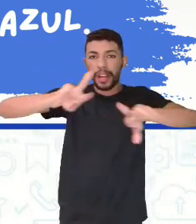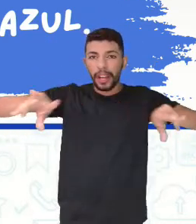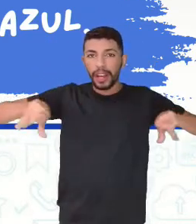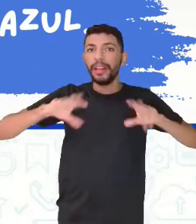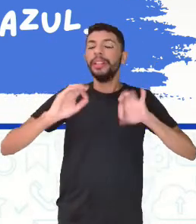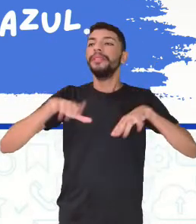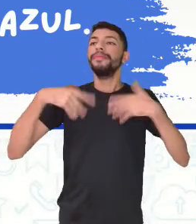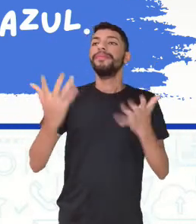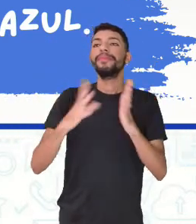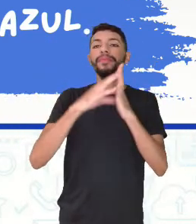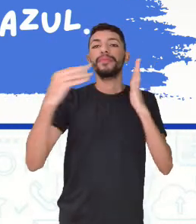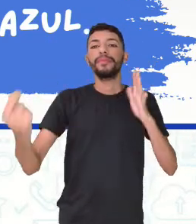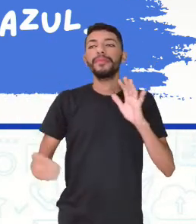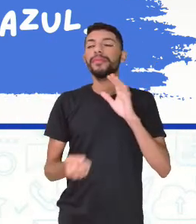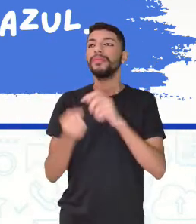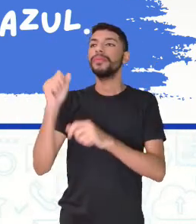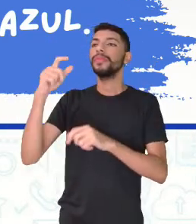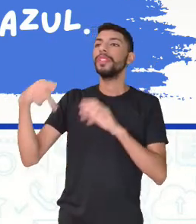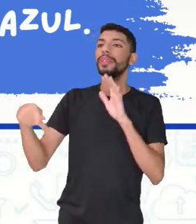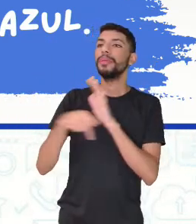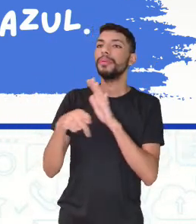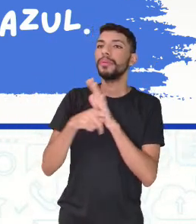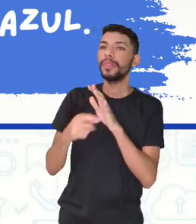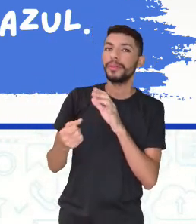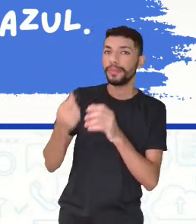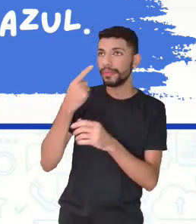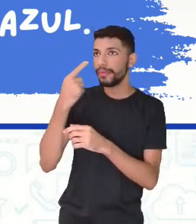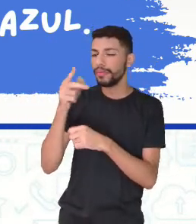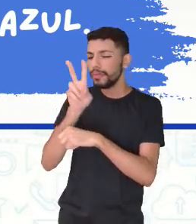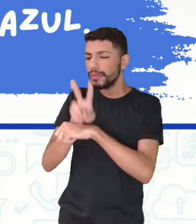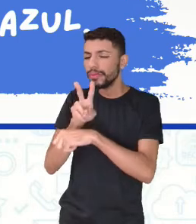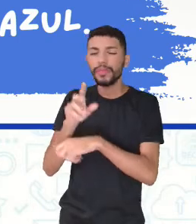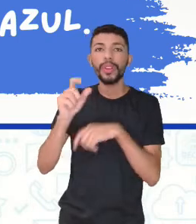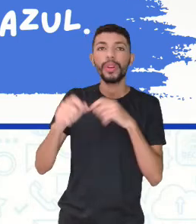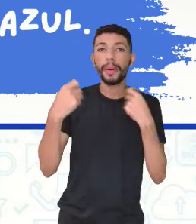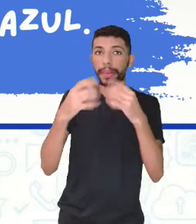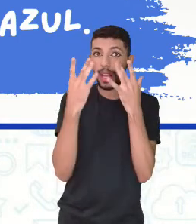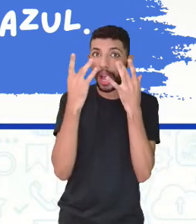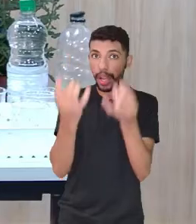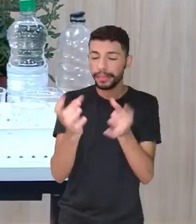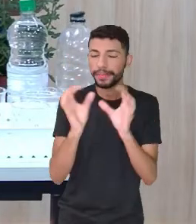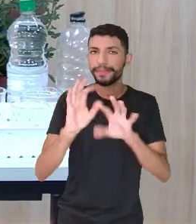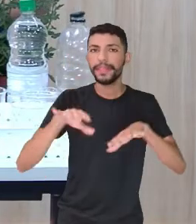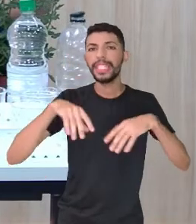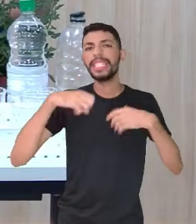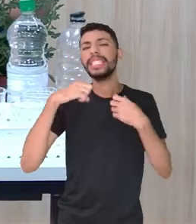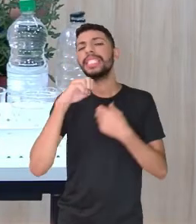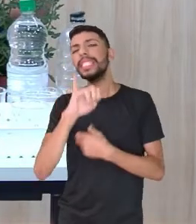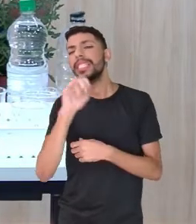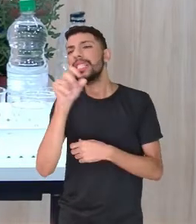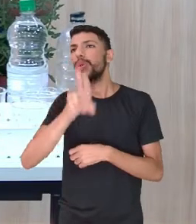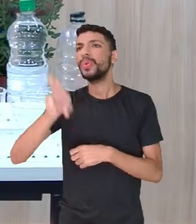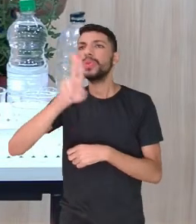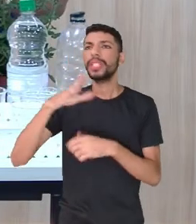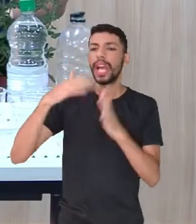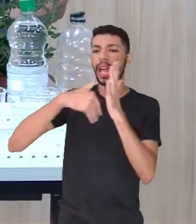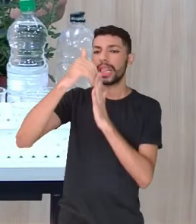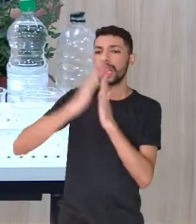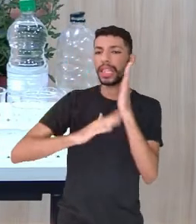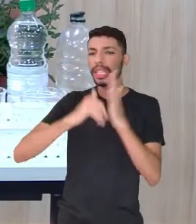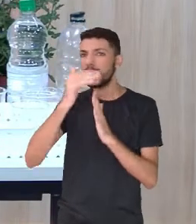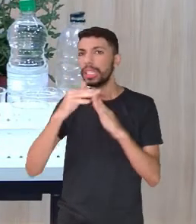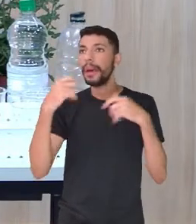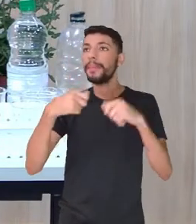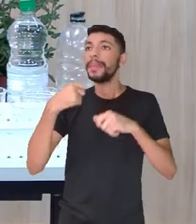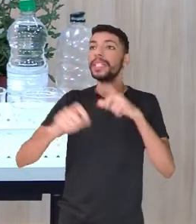o modelo que eles começaram a ver, eles tiveram que prestar atenção. Se eles fossem usar tinta, ele tinha que ter mais